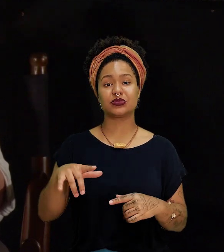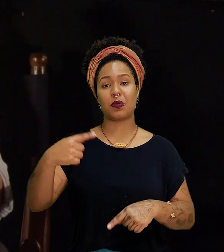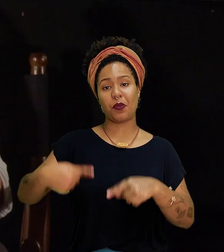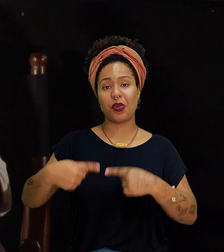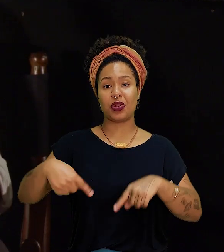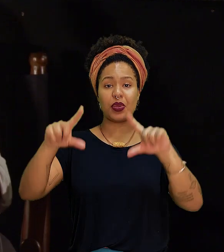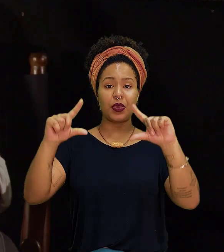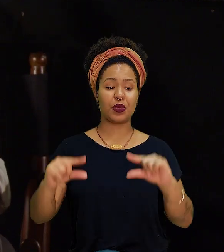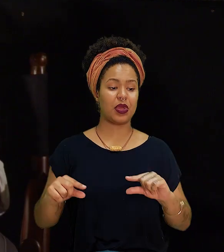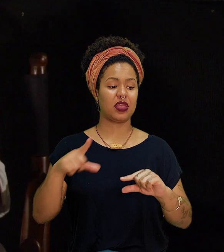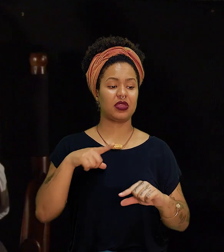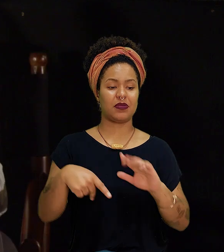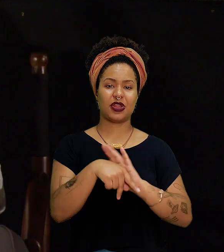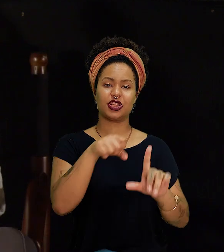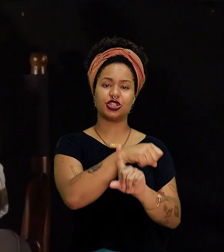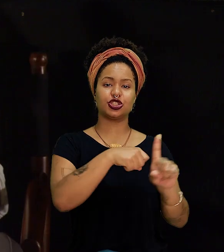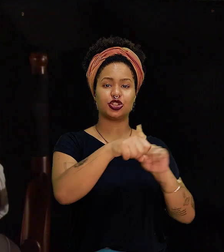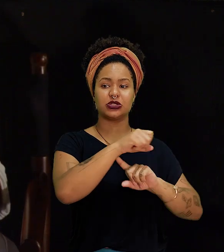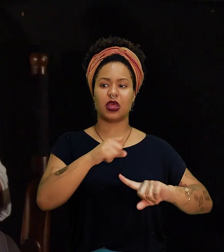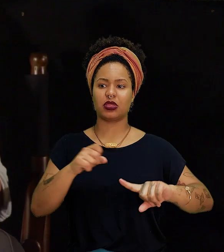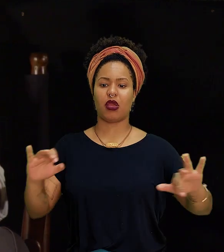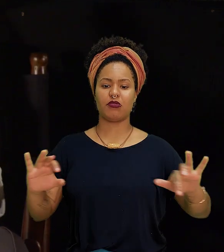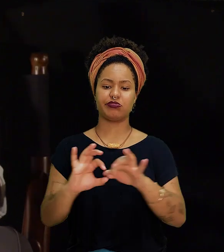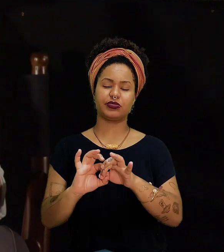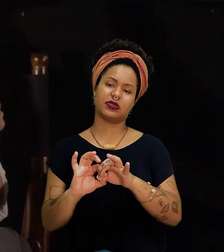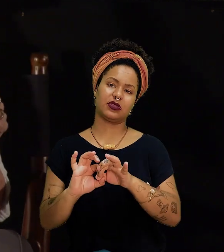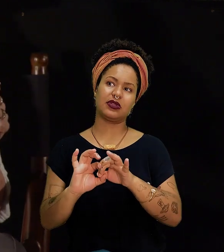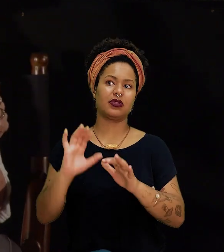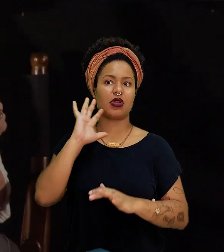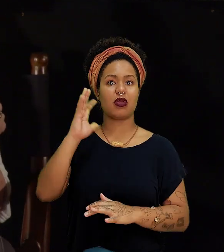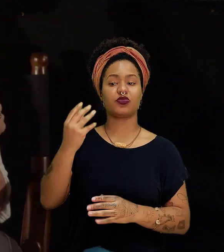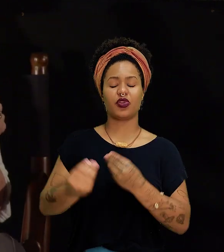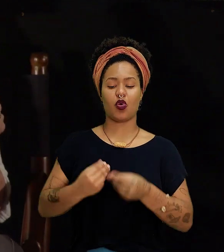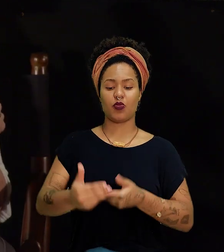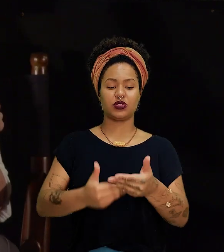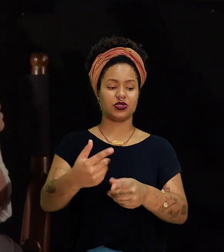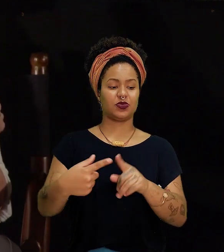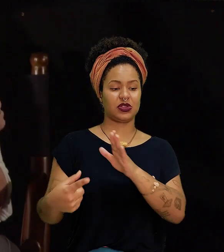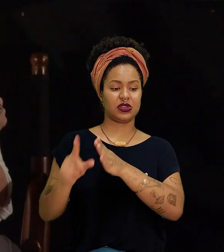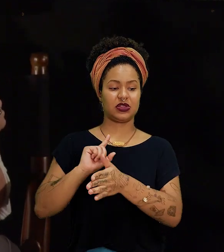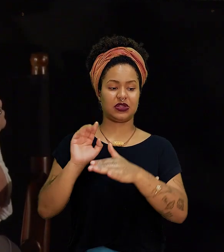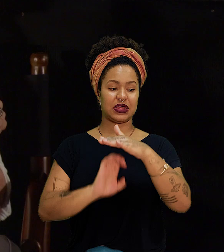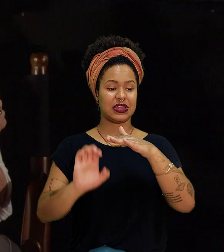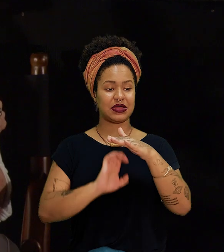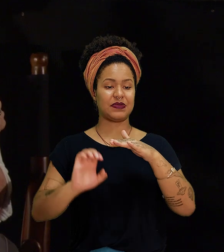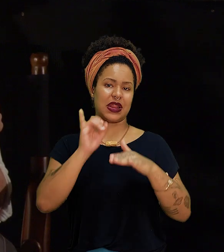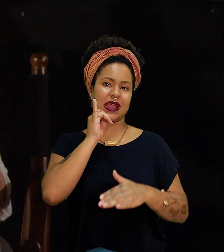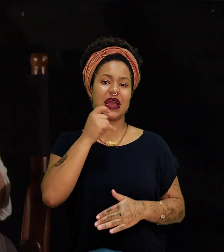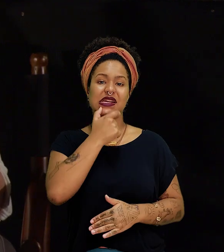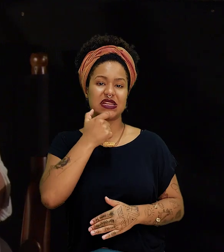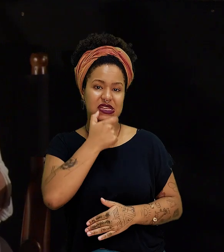para, como eles comentam ali mesmo, para a sociedade inglesa interferir nesses destinos, porque se antes, pelo menos, eram grandes